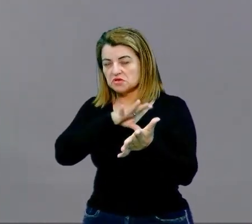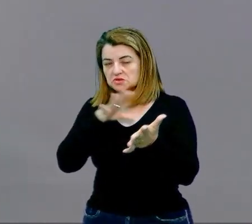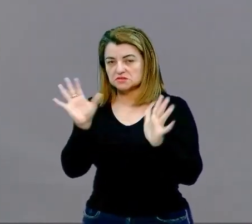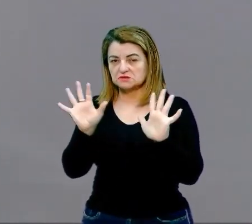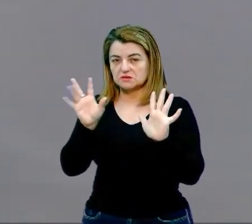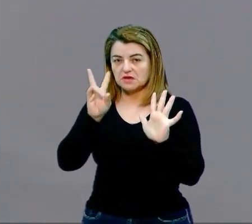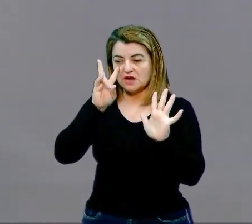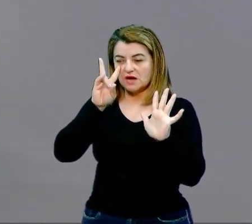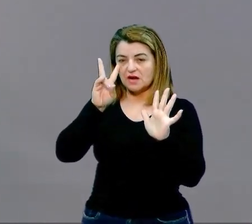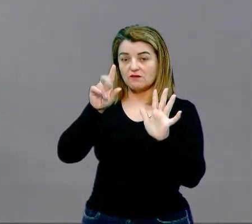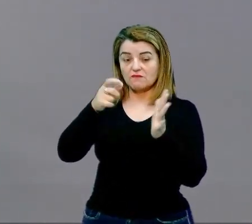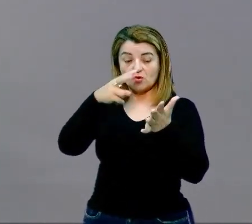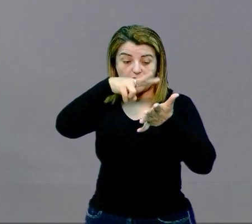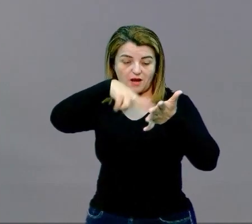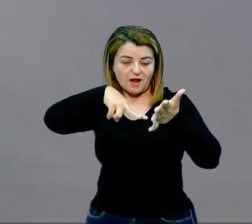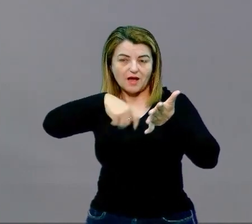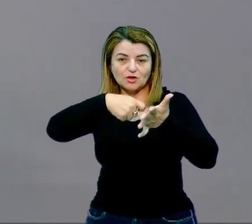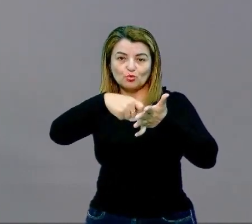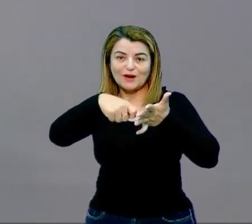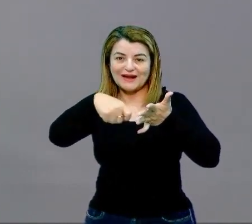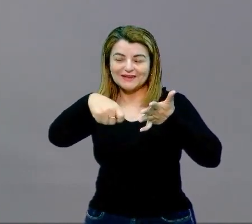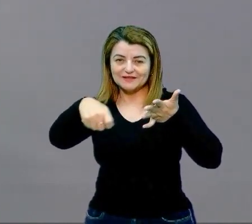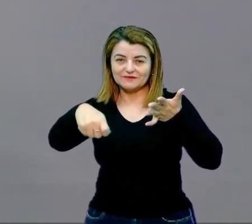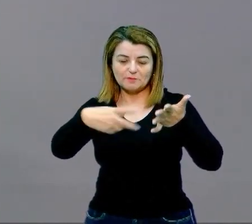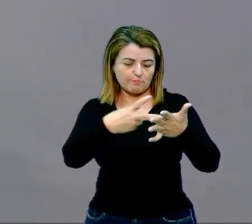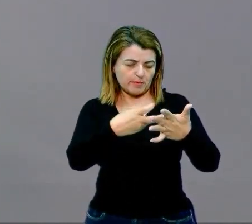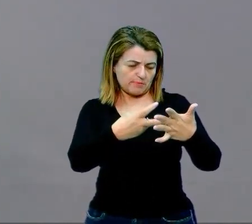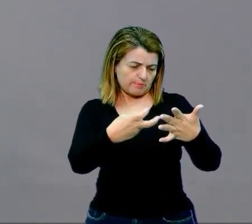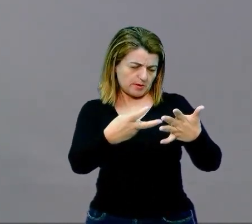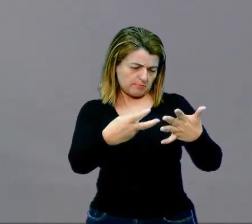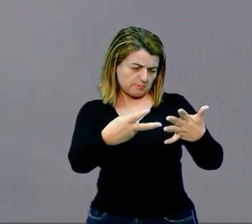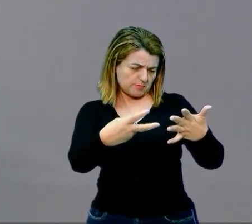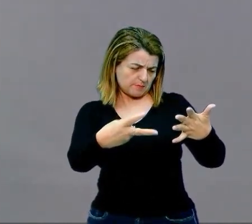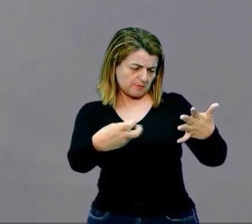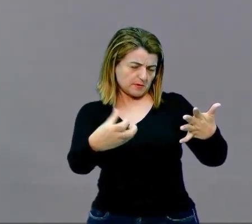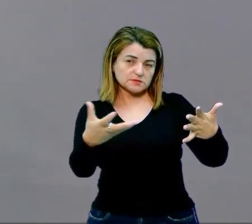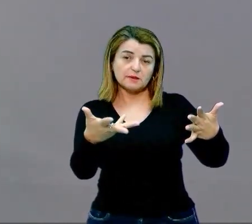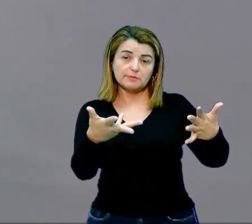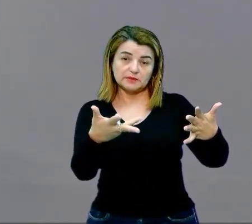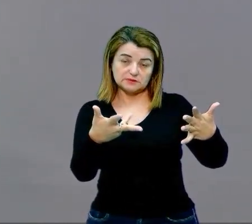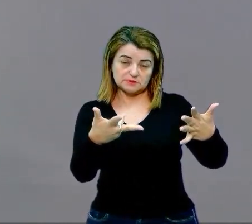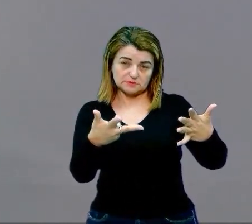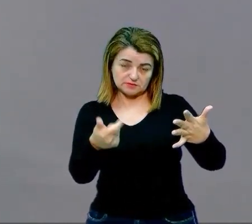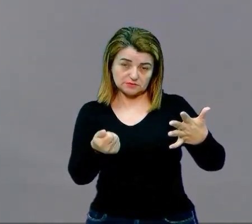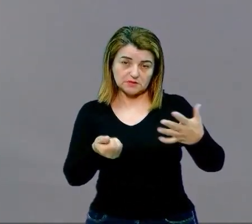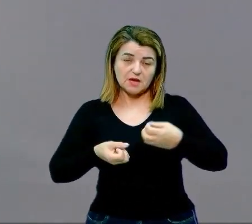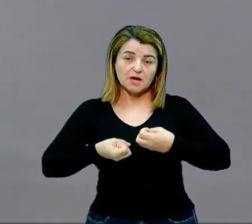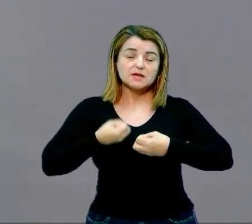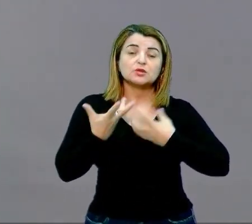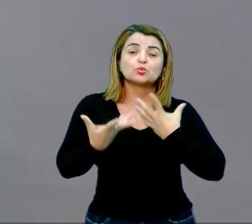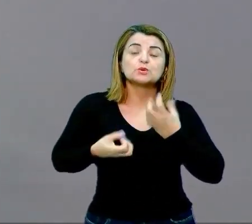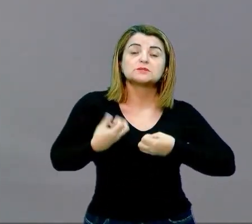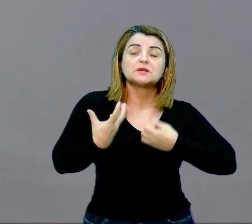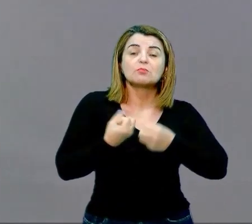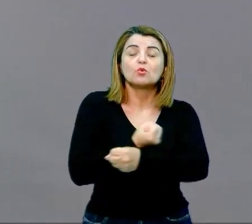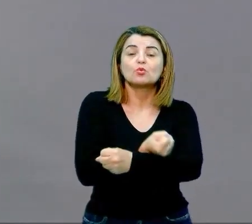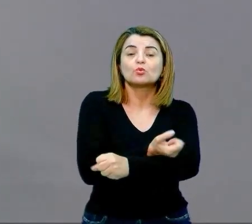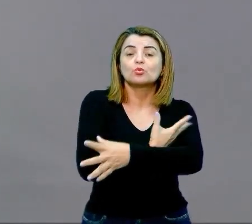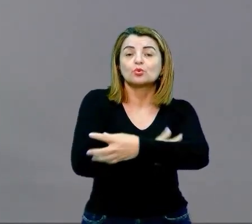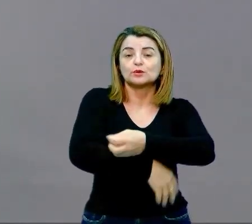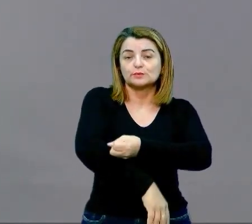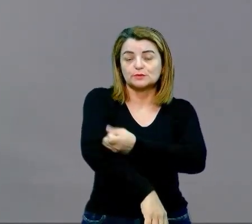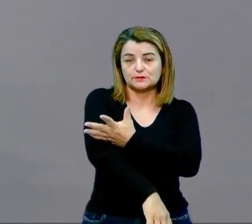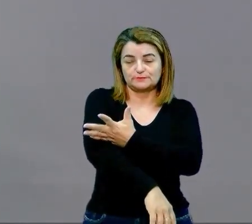vai olhar a tua caligrafia para perceber um pouco as tuas aptidões, as tuas emoções e até o